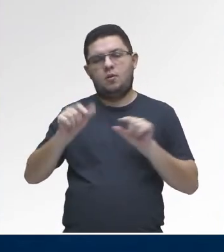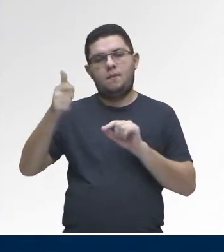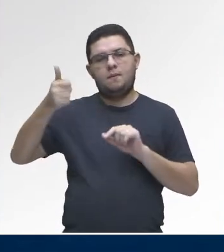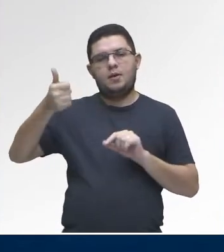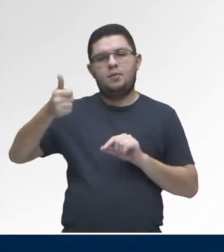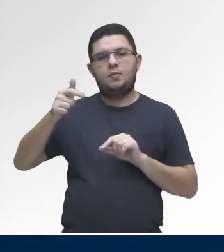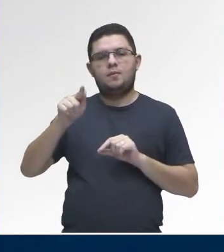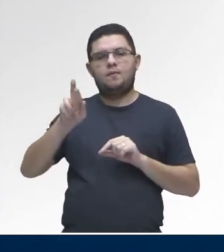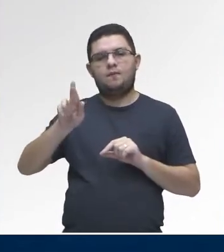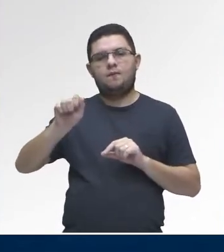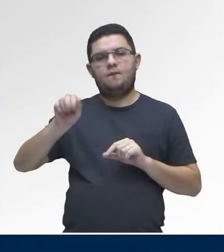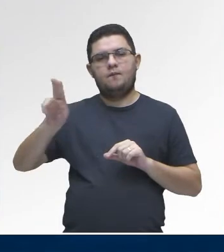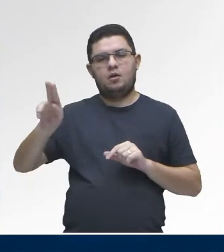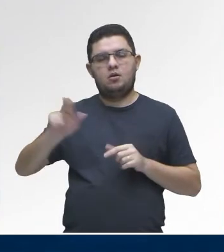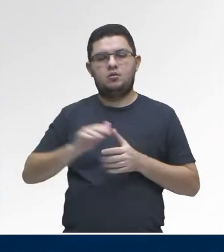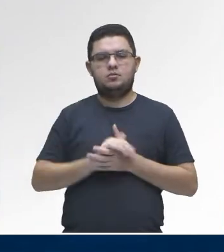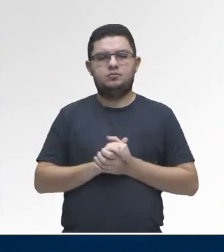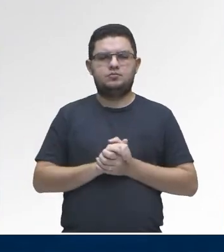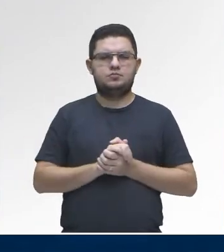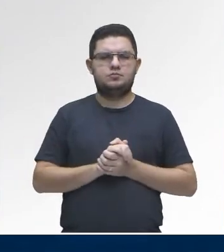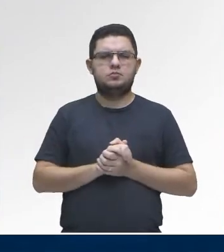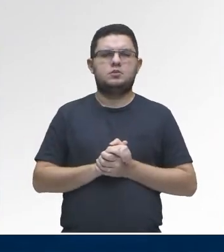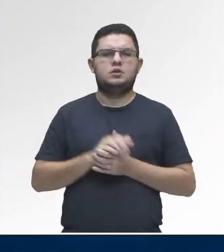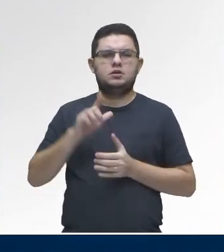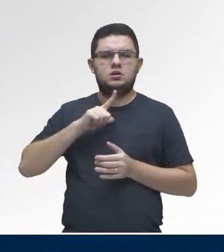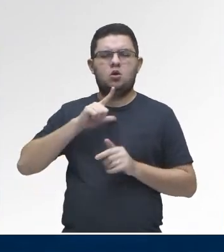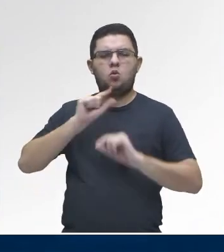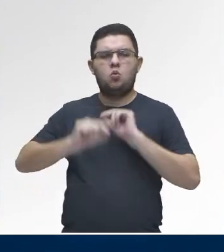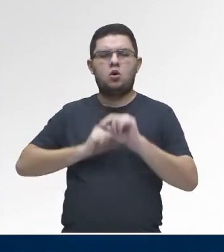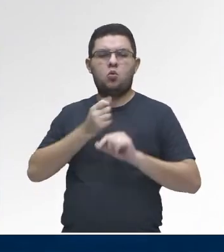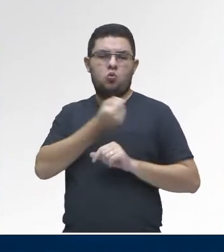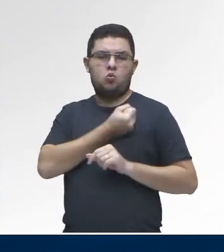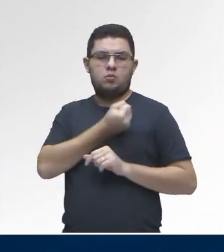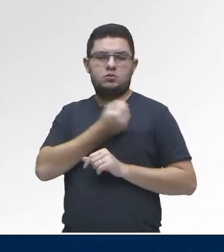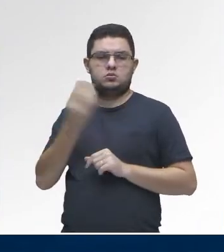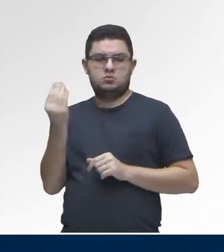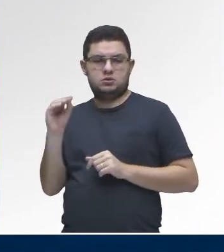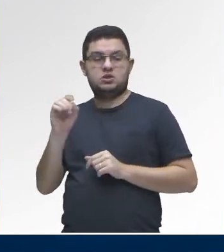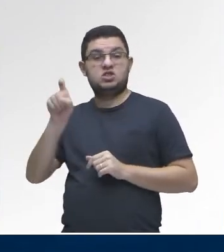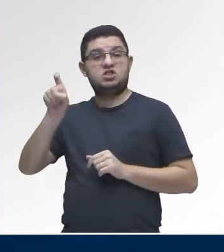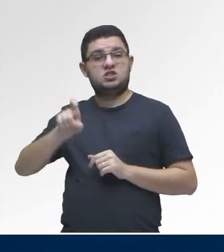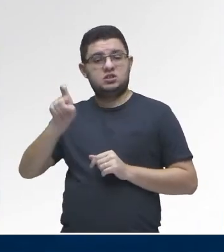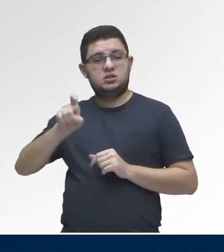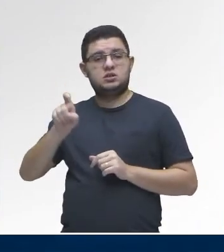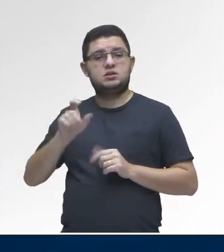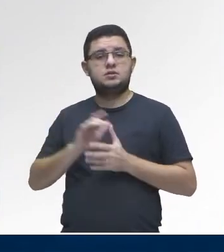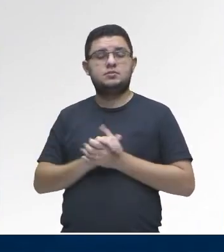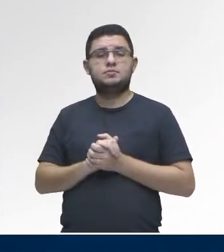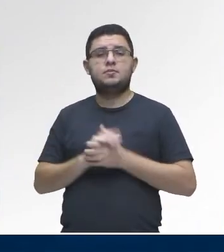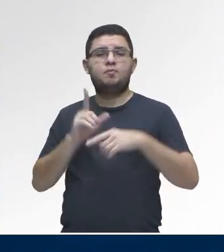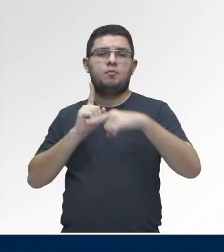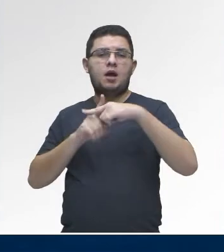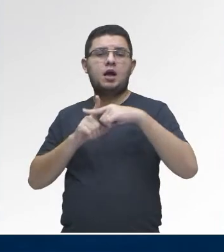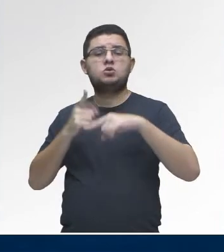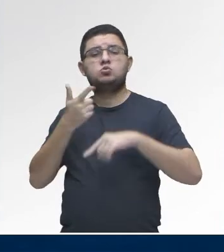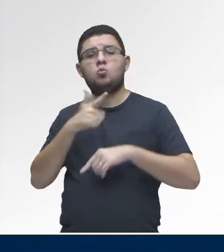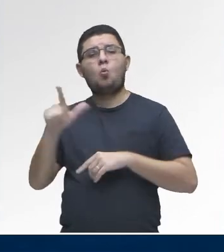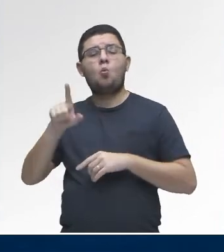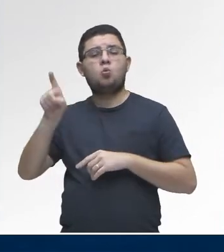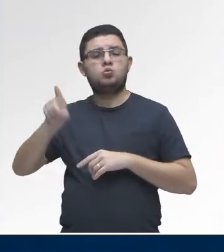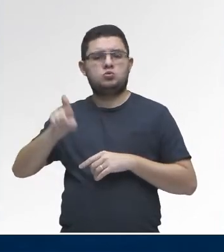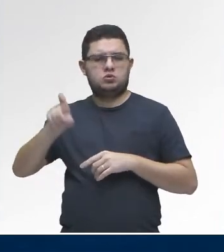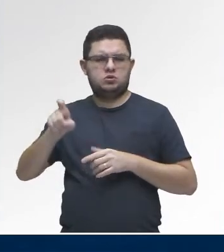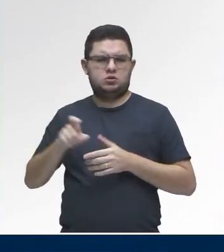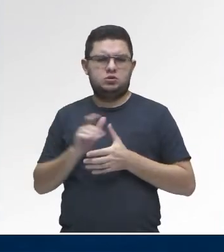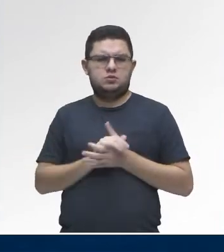grau. Então, eu vou ter aqui um valor de x somado com outro x, né? E quando a gente tem x